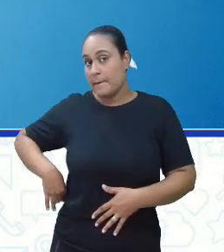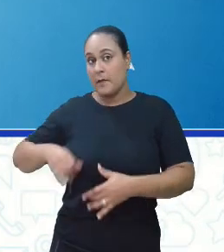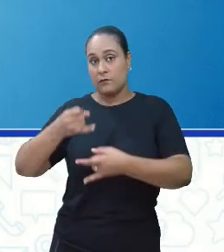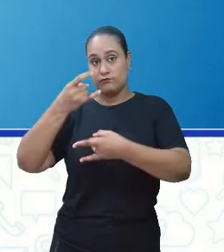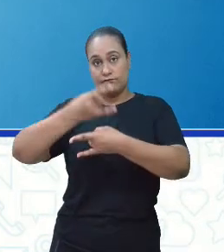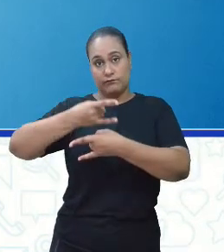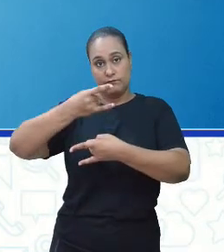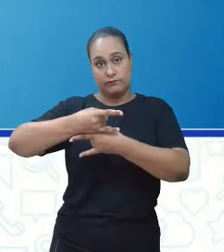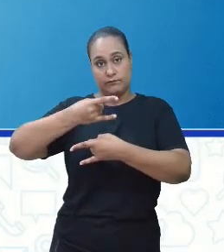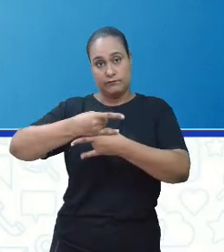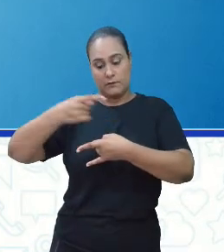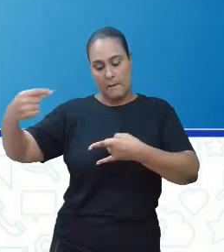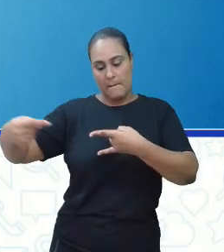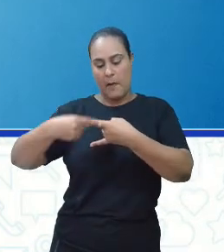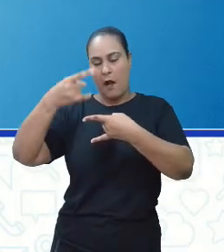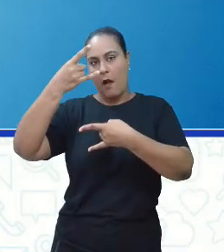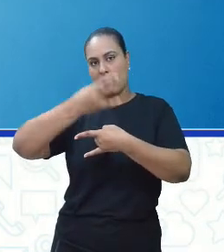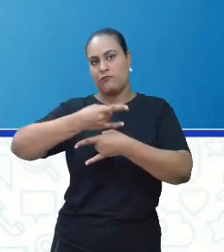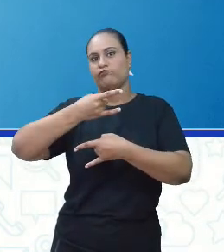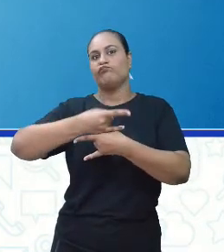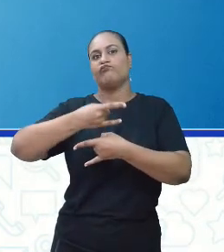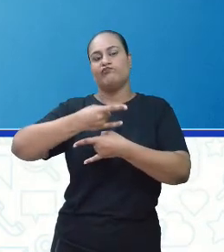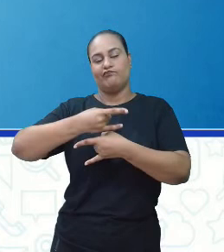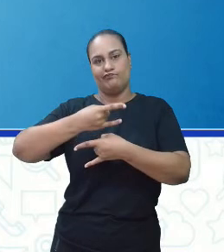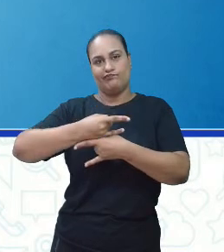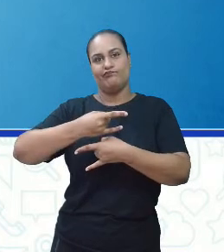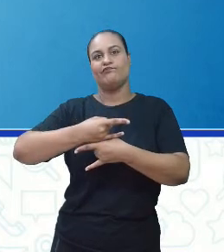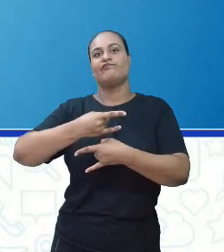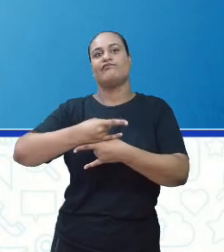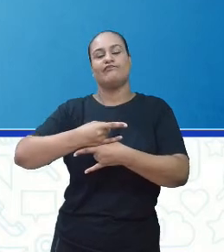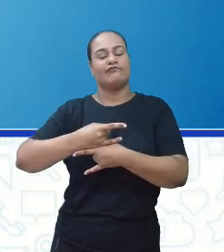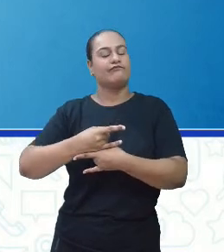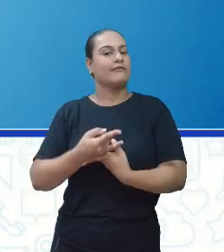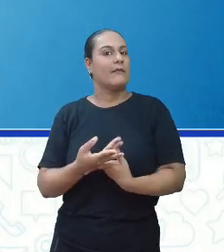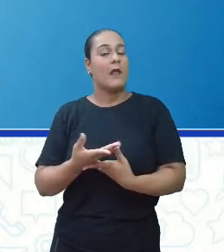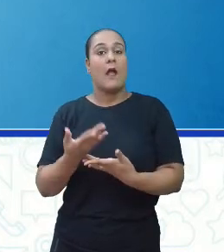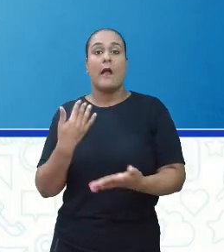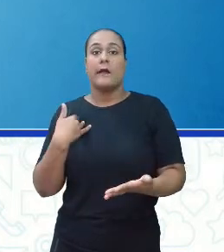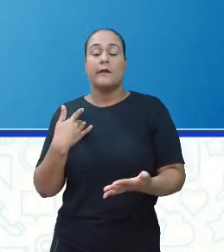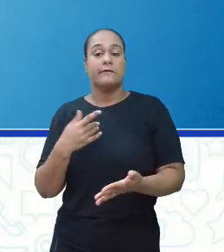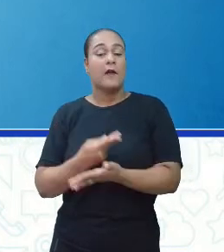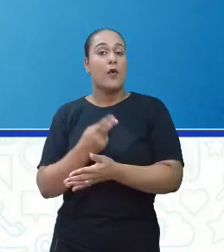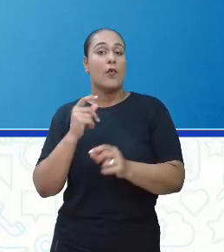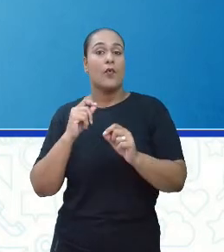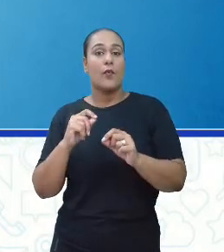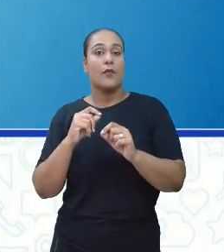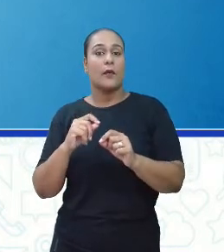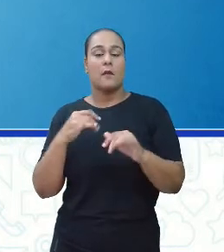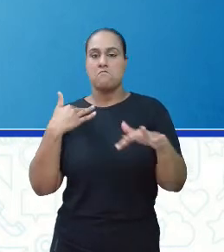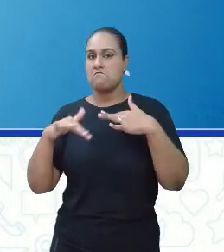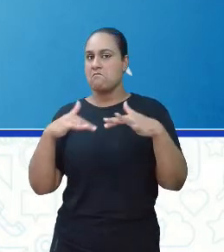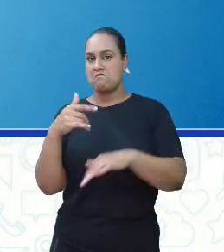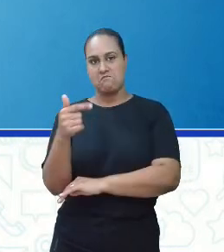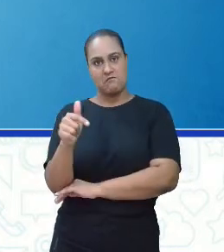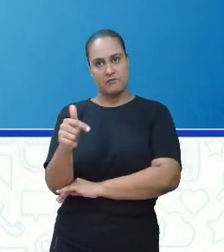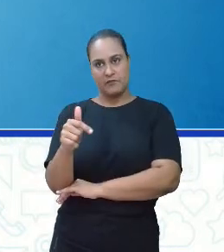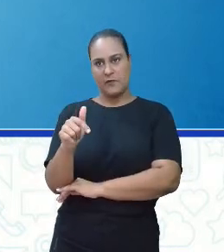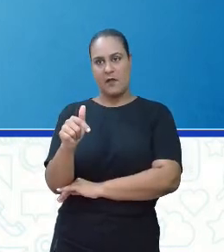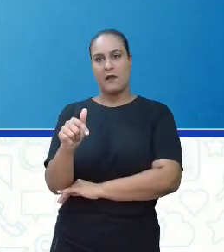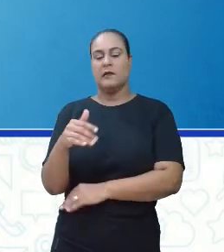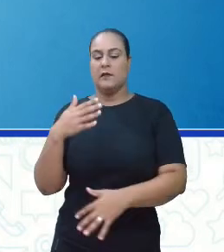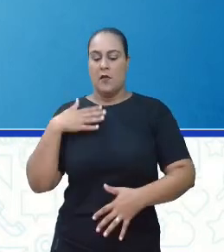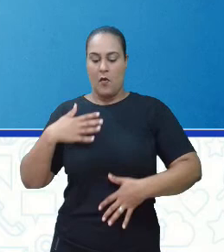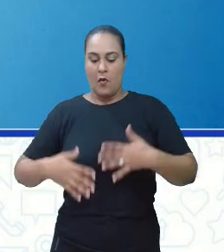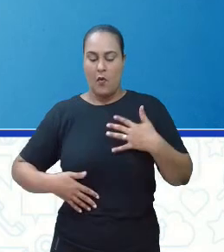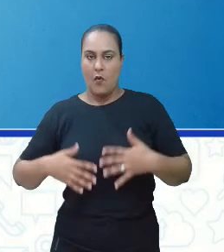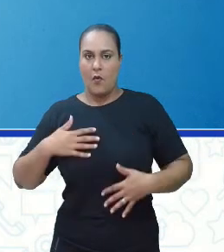coluna, trazendo essa falta de mobilidade, né? A questão aí da lesão na região torácica ou